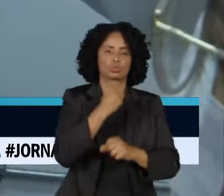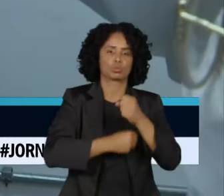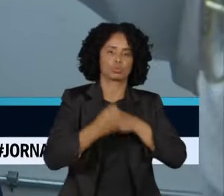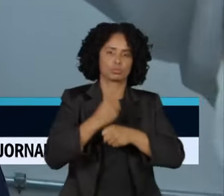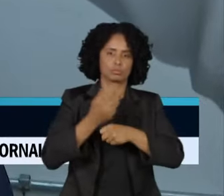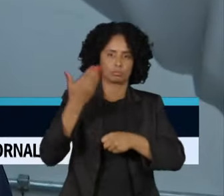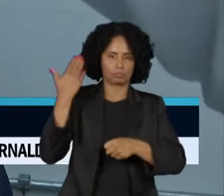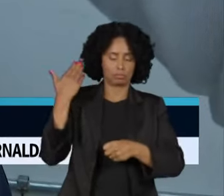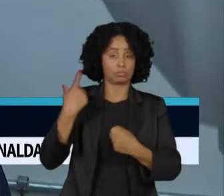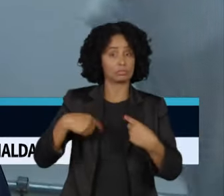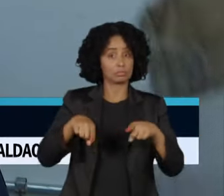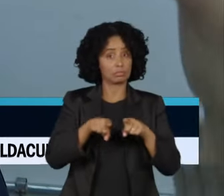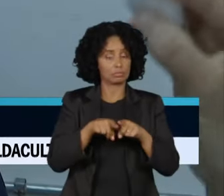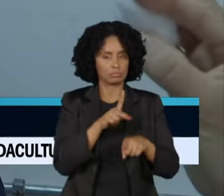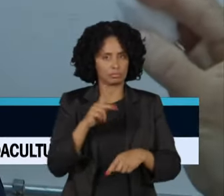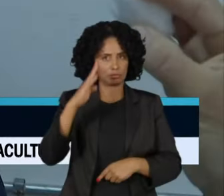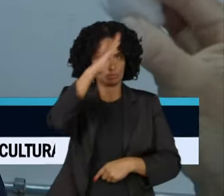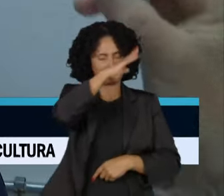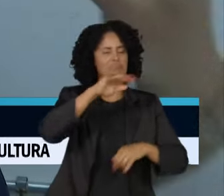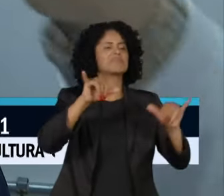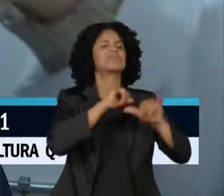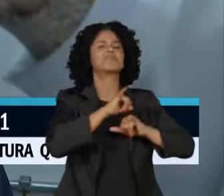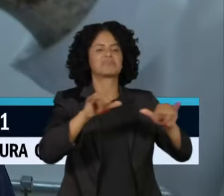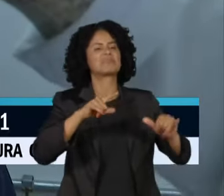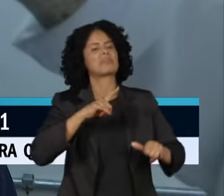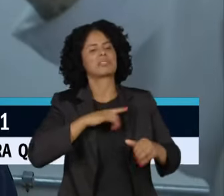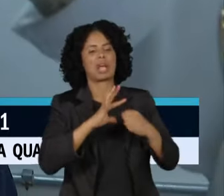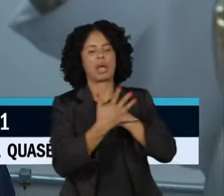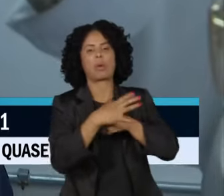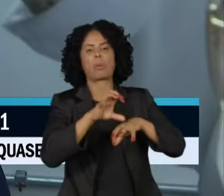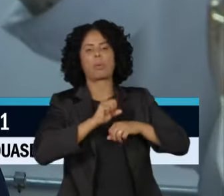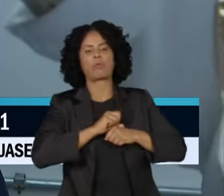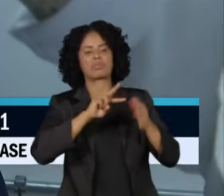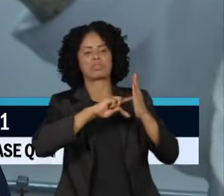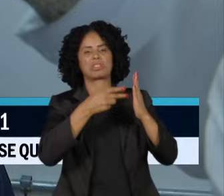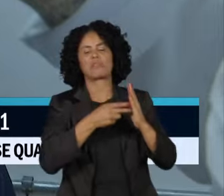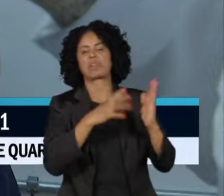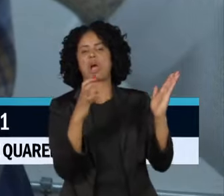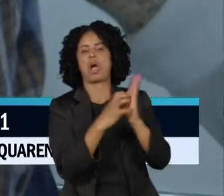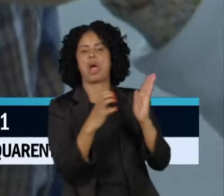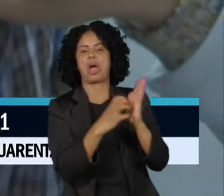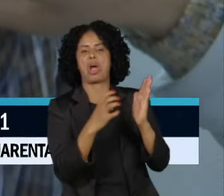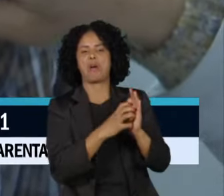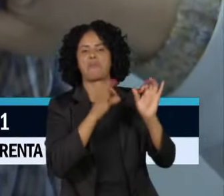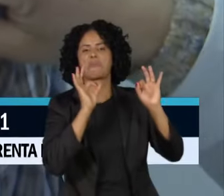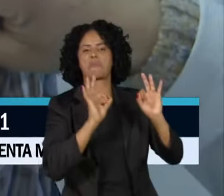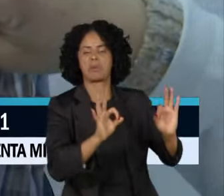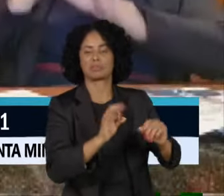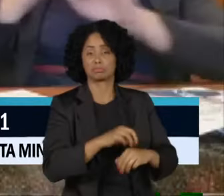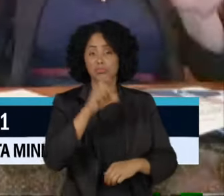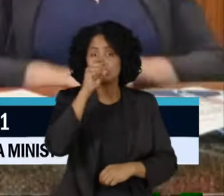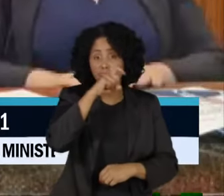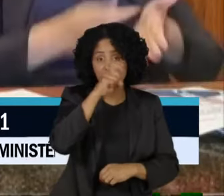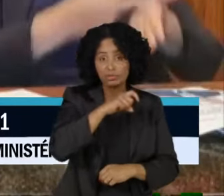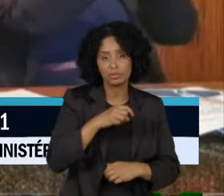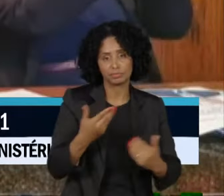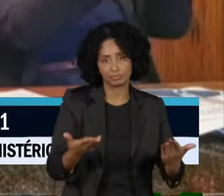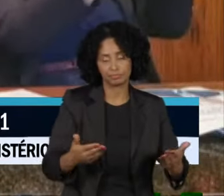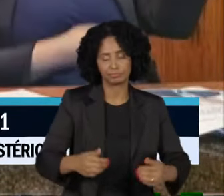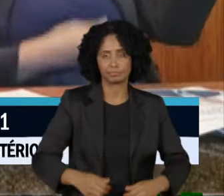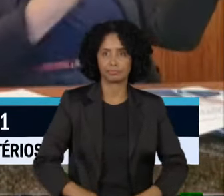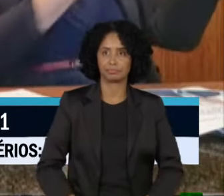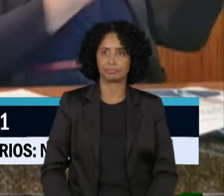Na ocasião, o presidente associou a vacina contra a Covid-19 ao vírus HIV, o que é mentira.